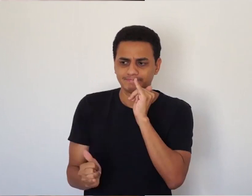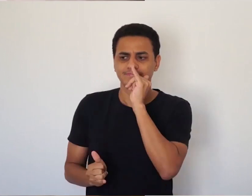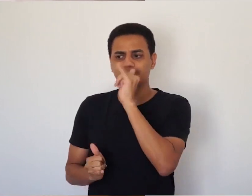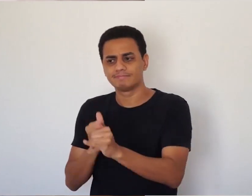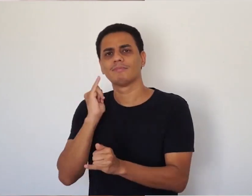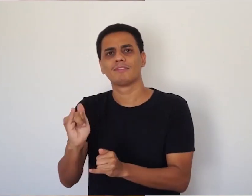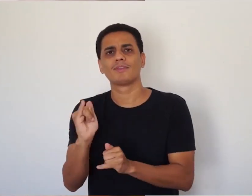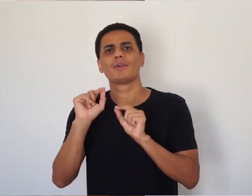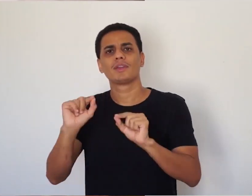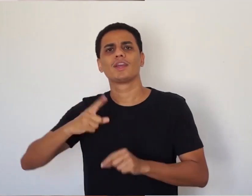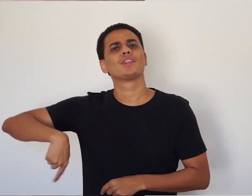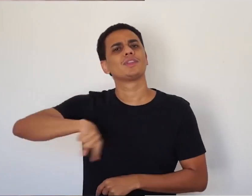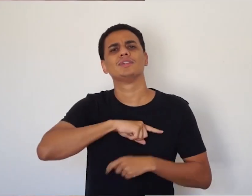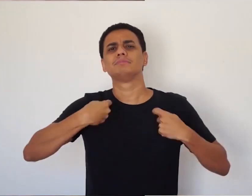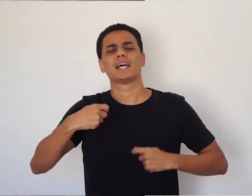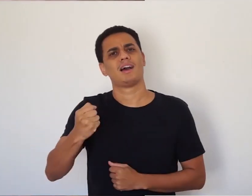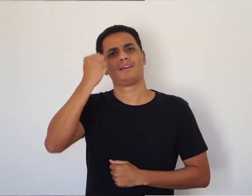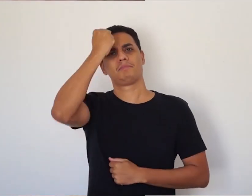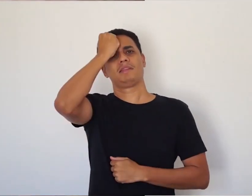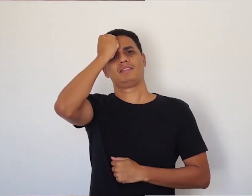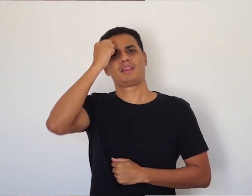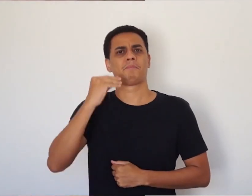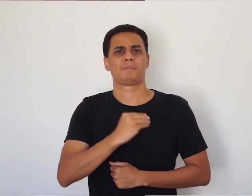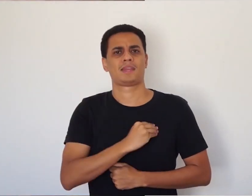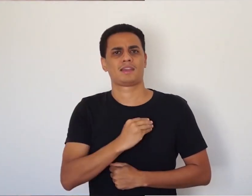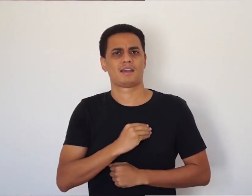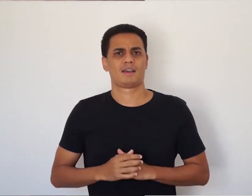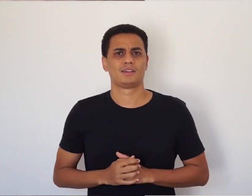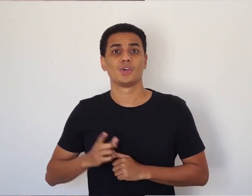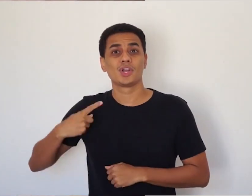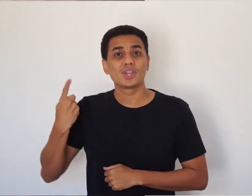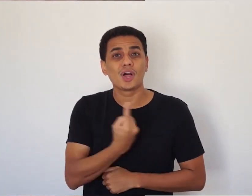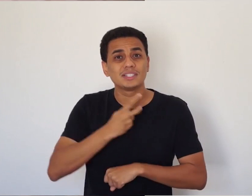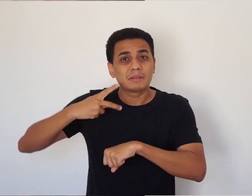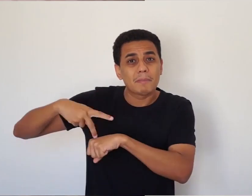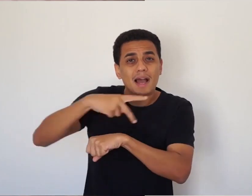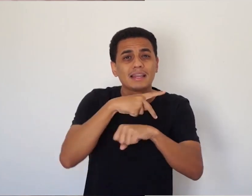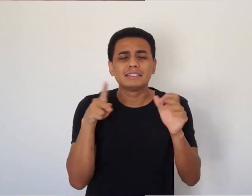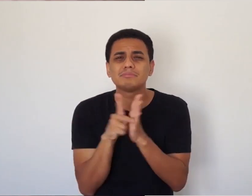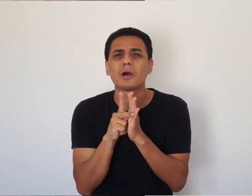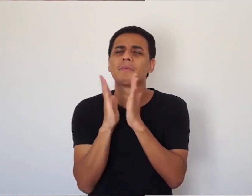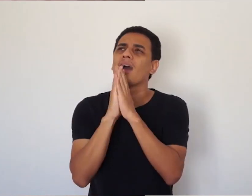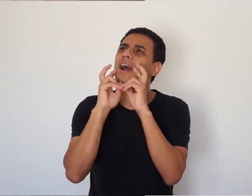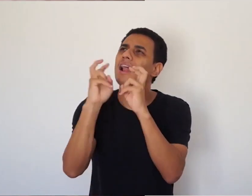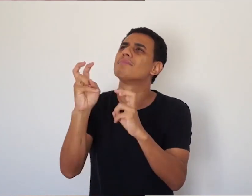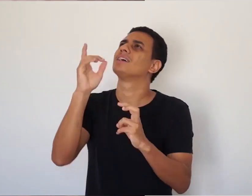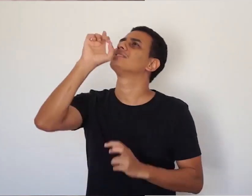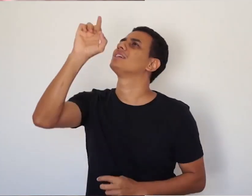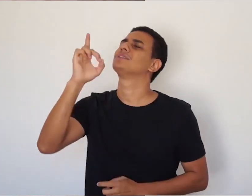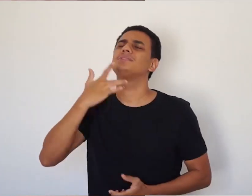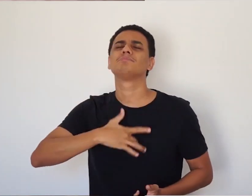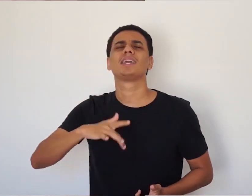temos falado aqui com você que nós precisamos nos arrepender dos nossos pecados e como nação